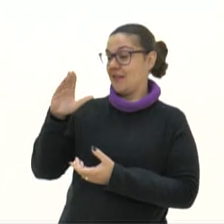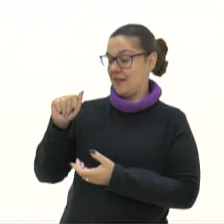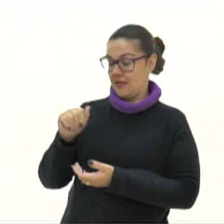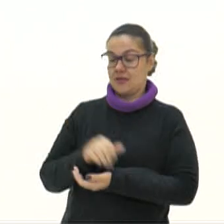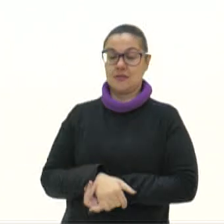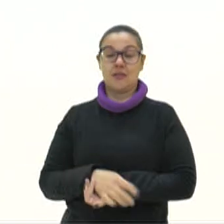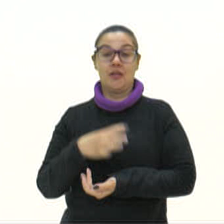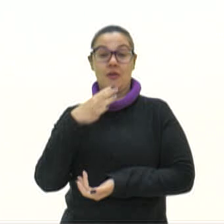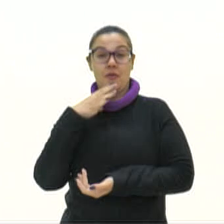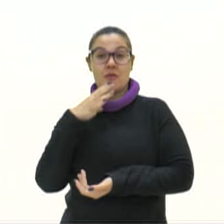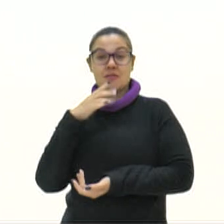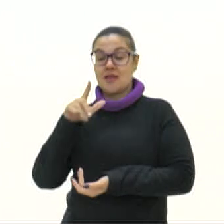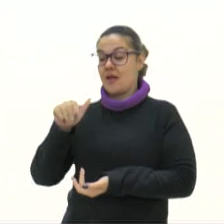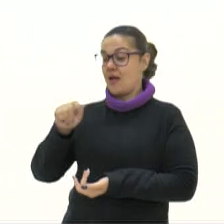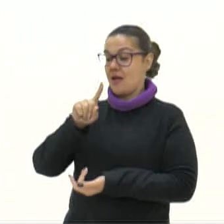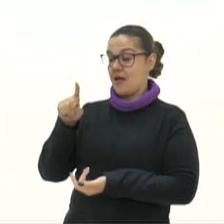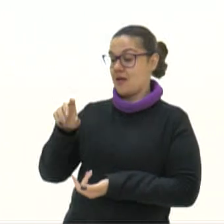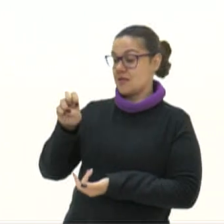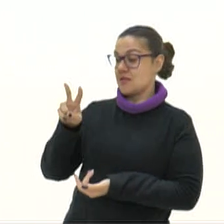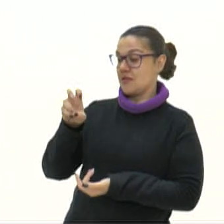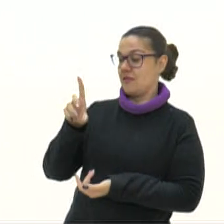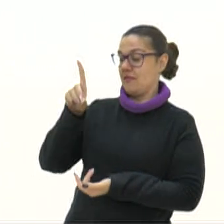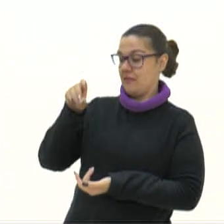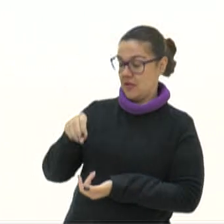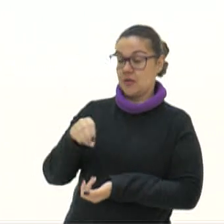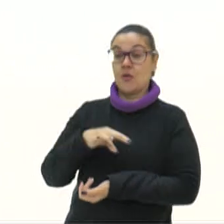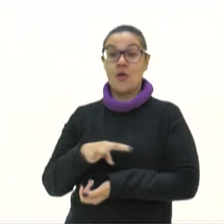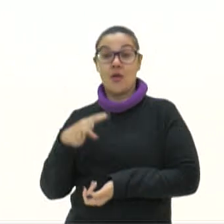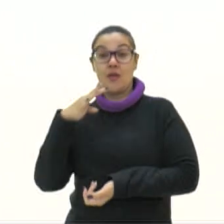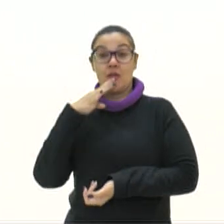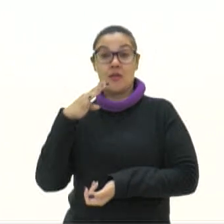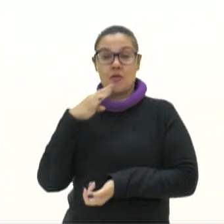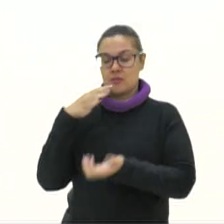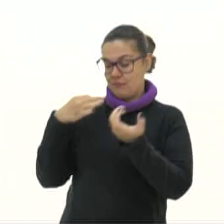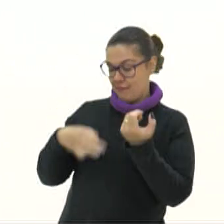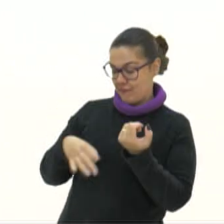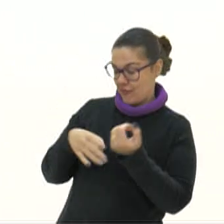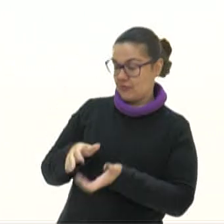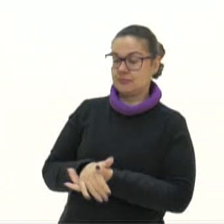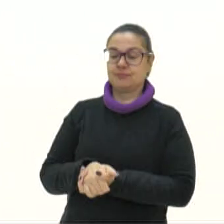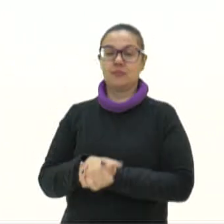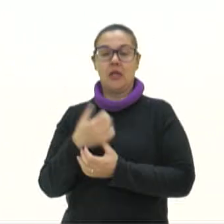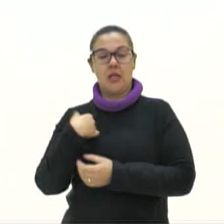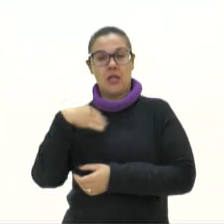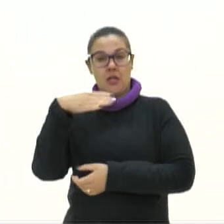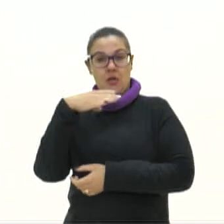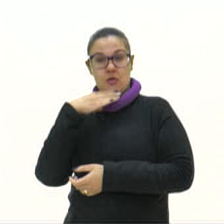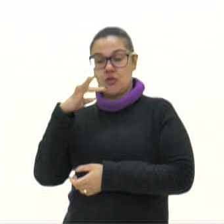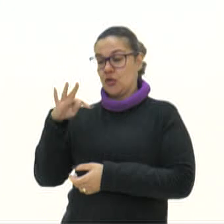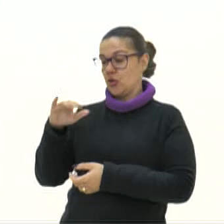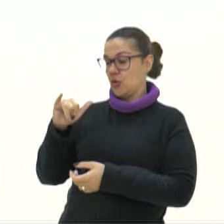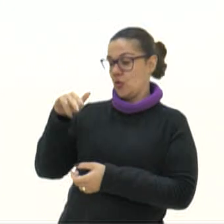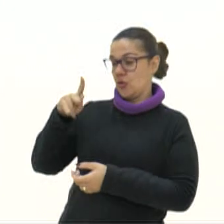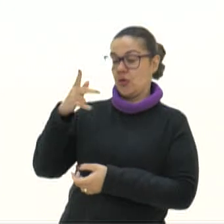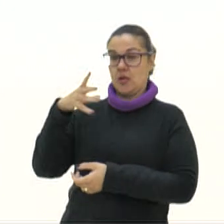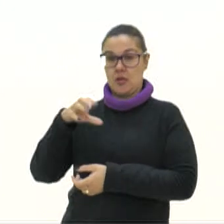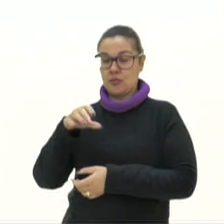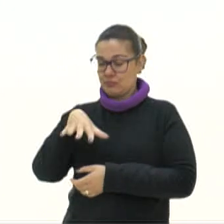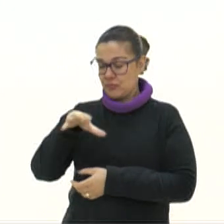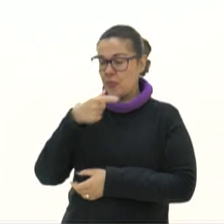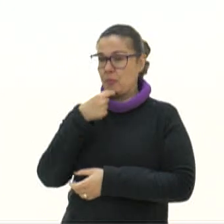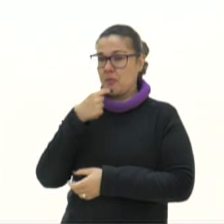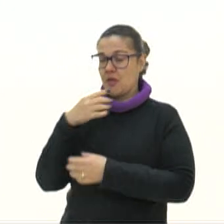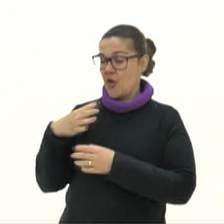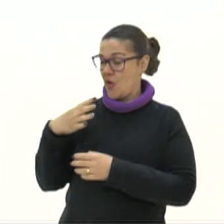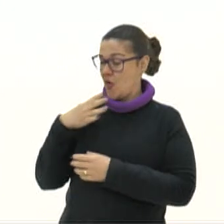eu conheci Geraldino Azevedo, eu conheci Marcelo do Quinteto Violado, conheci Toinho do Quinteto Violado, os meninos,